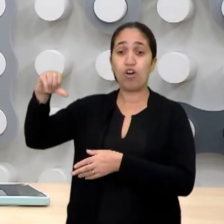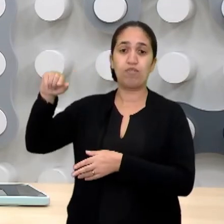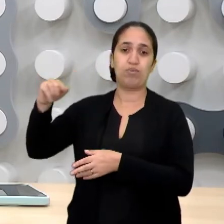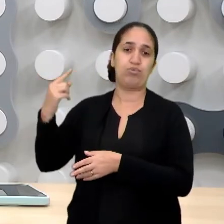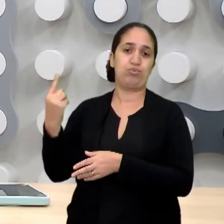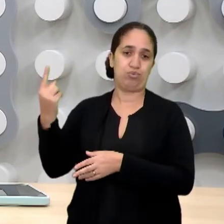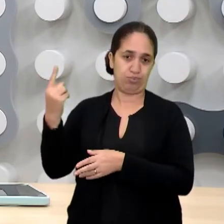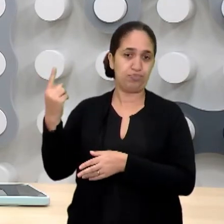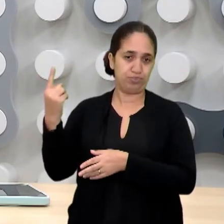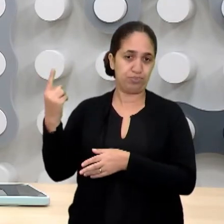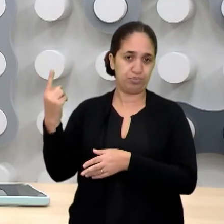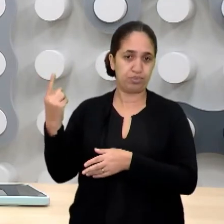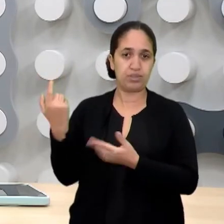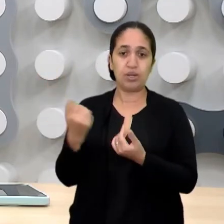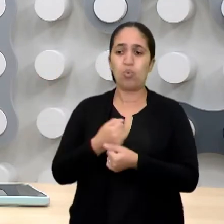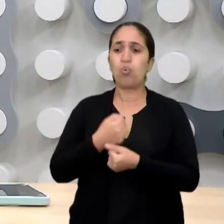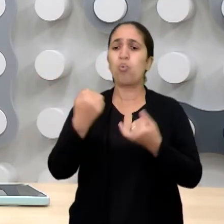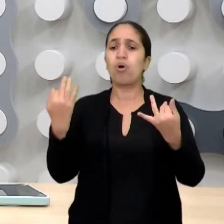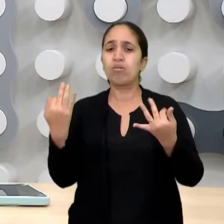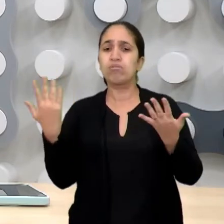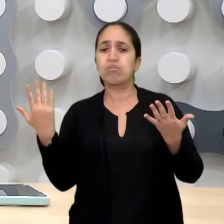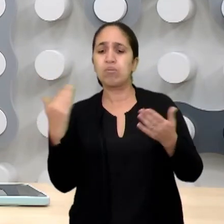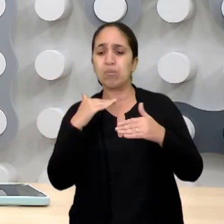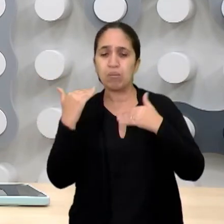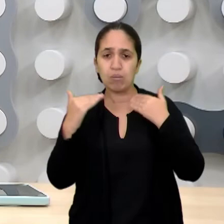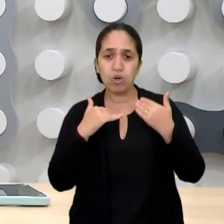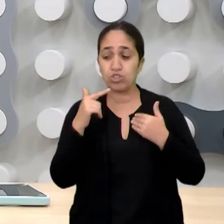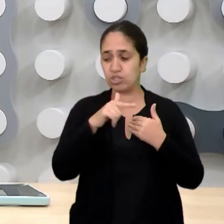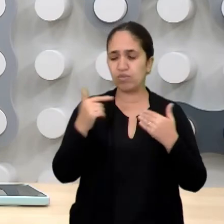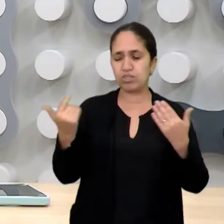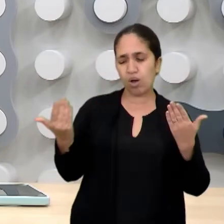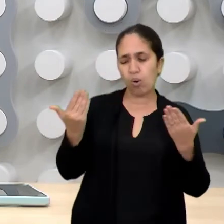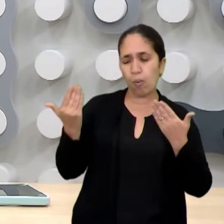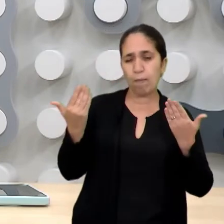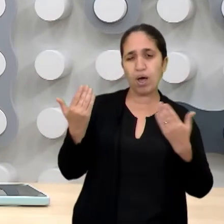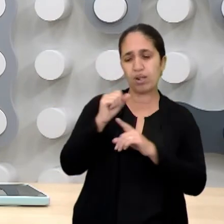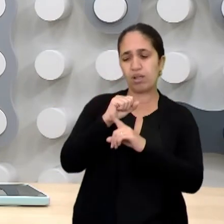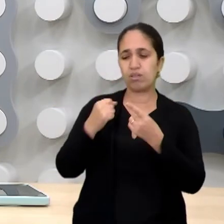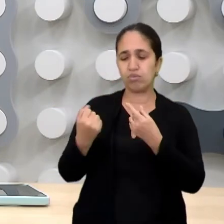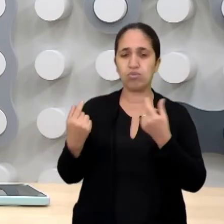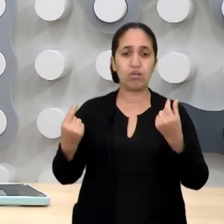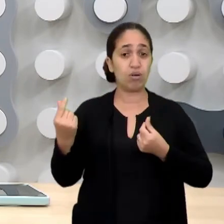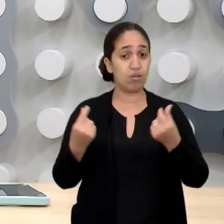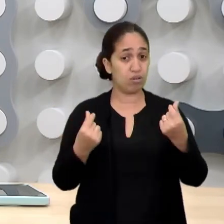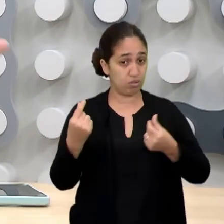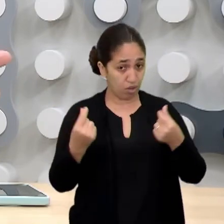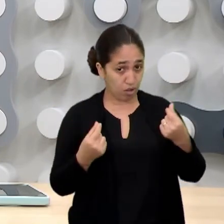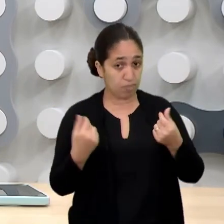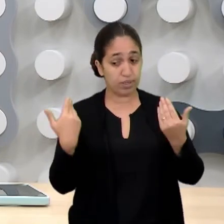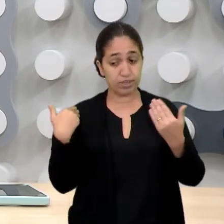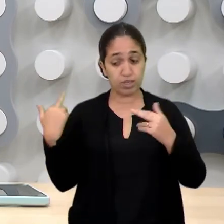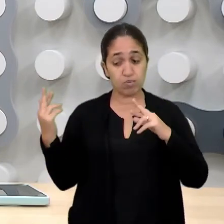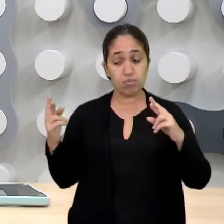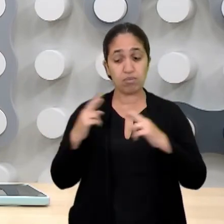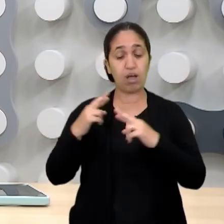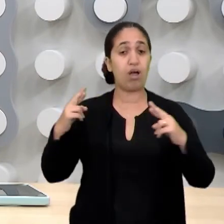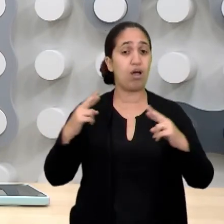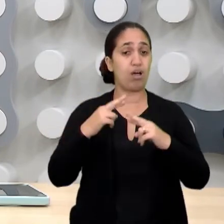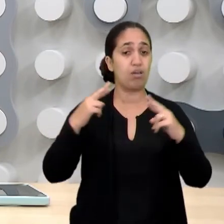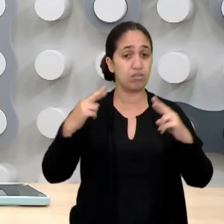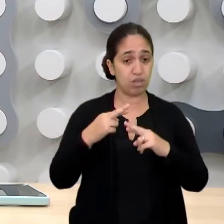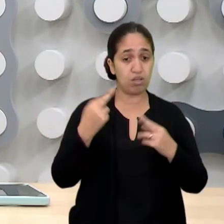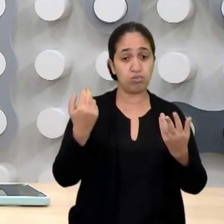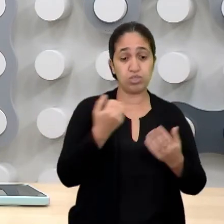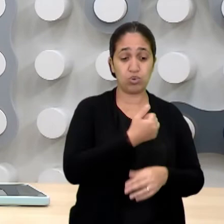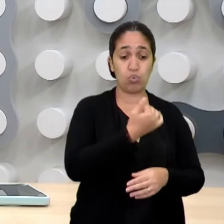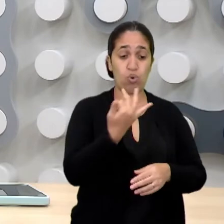escala Richter, né, quantidade de mortes. Vocês podem fazer uma comparação socioeconômica que tem muito a ver com essa relação aí da quantidade